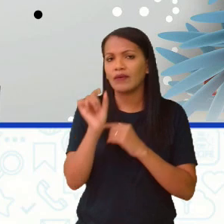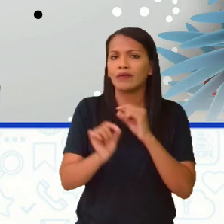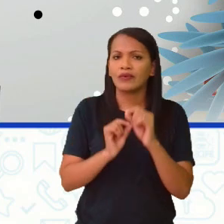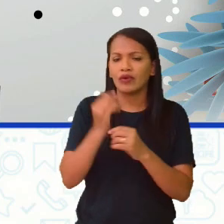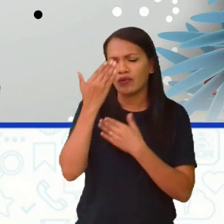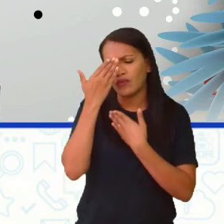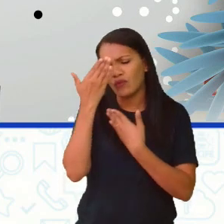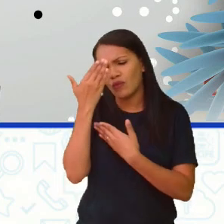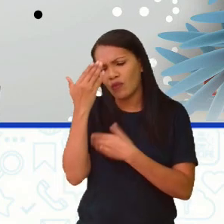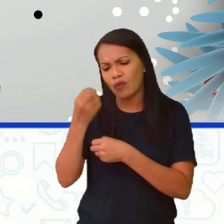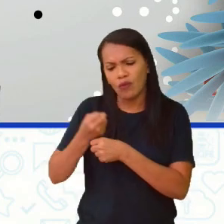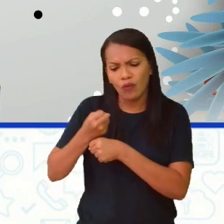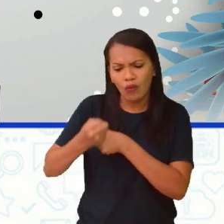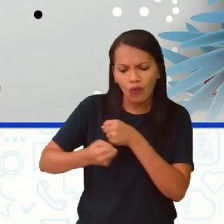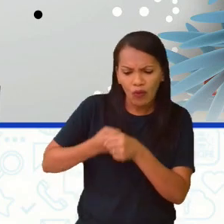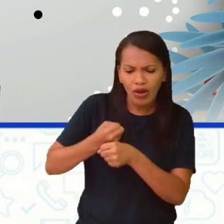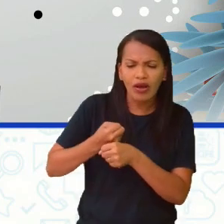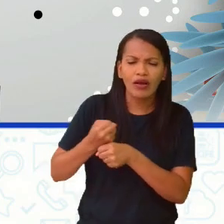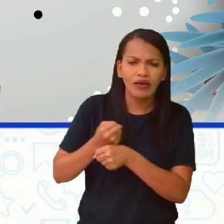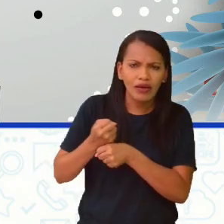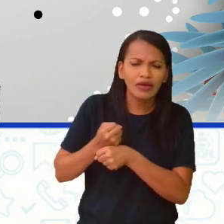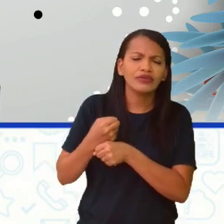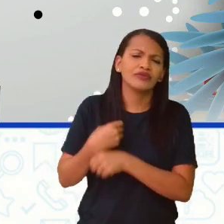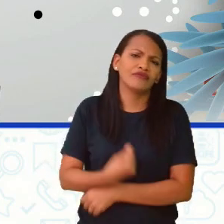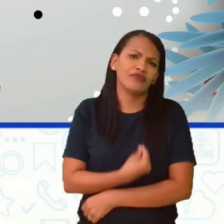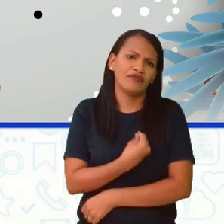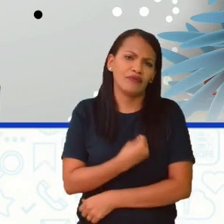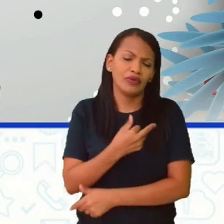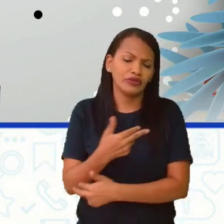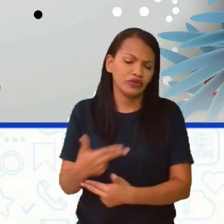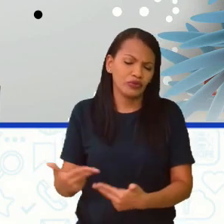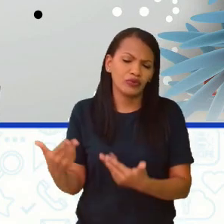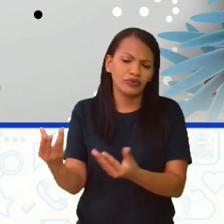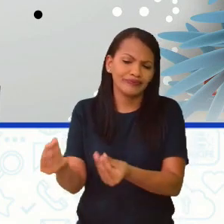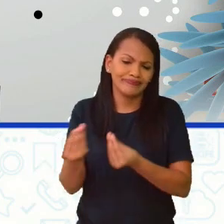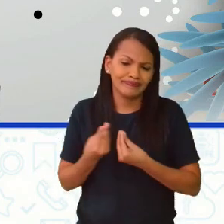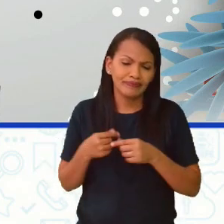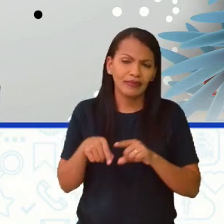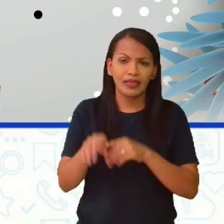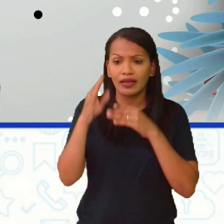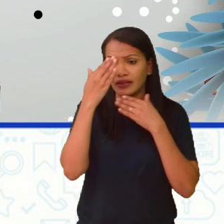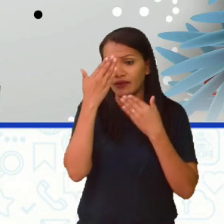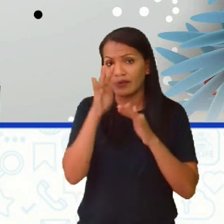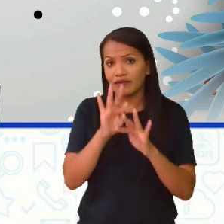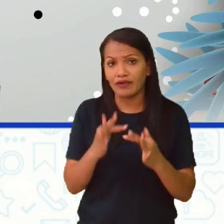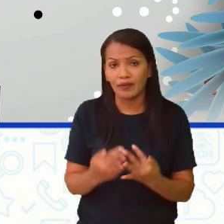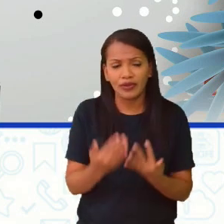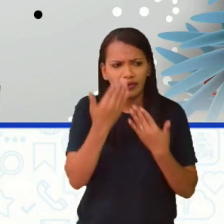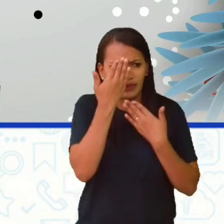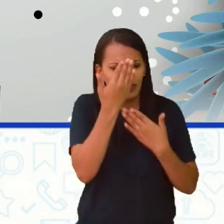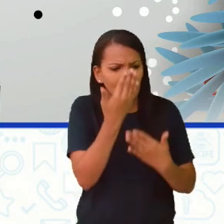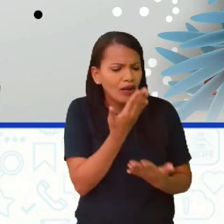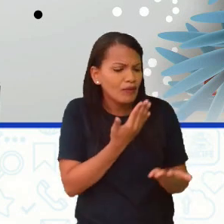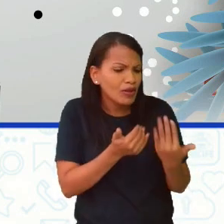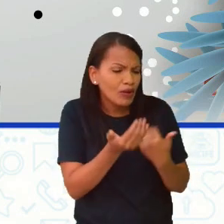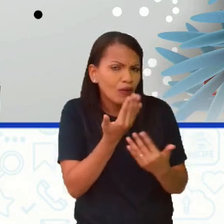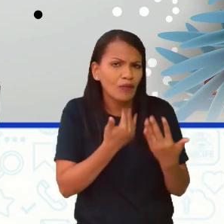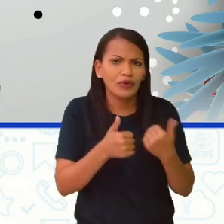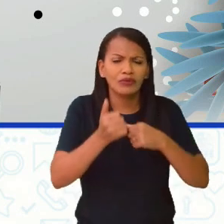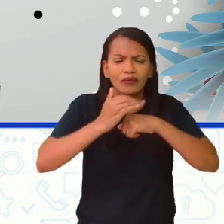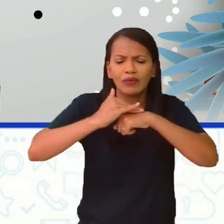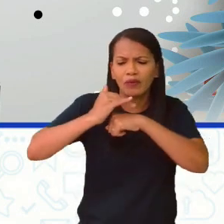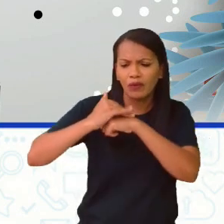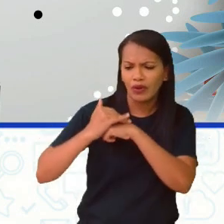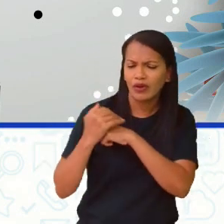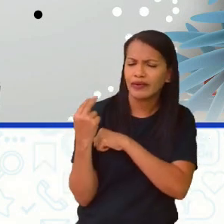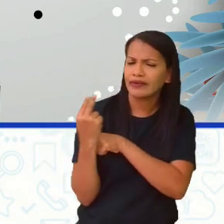pelo ano que se viveu e pelas coisas que recebemos. Gratidão pela família, pela comida, pelo afeto, enfim, por